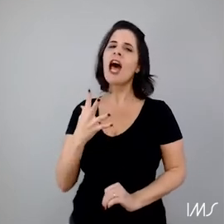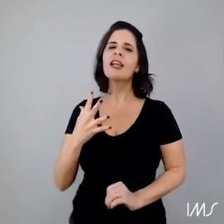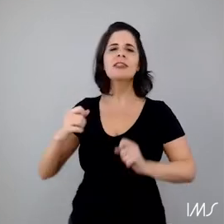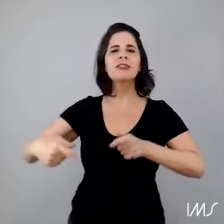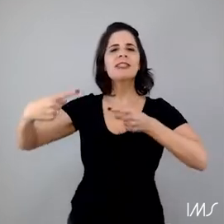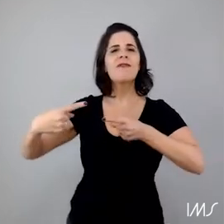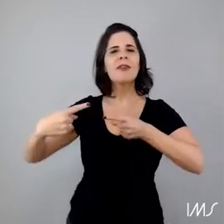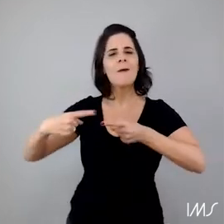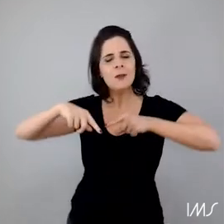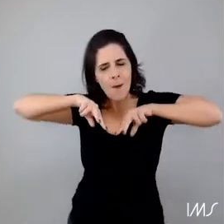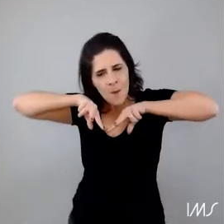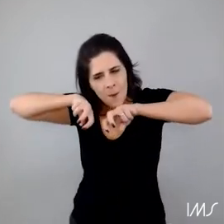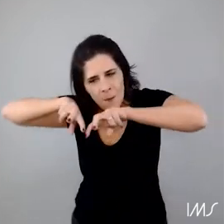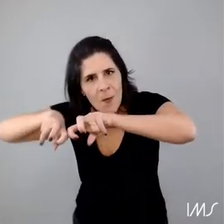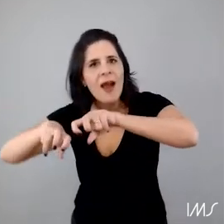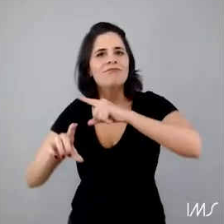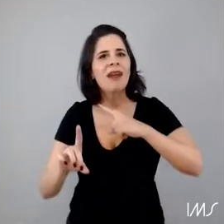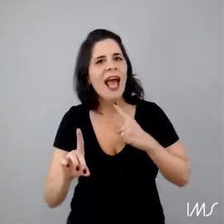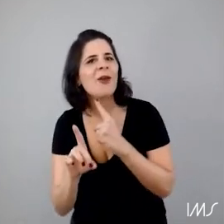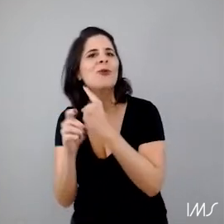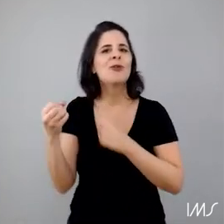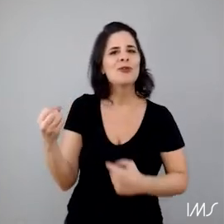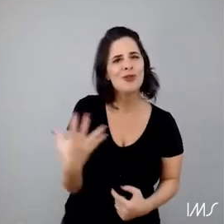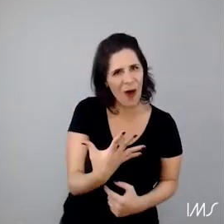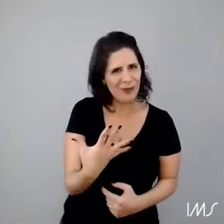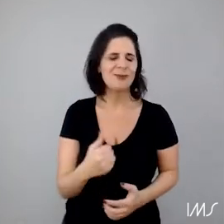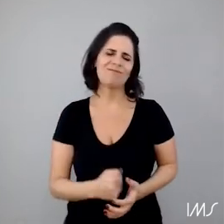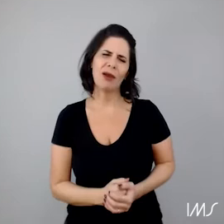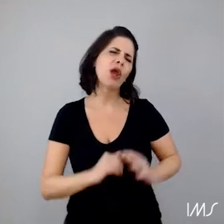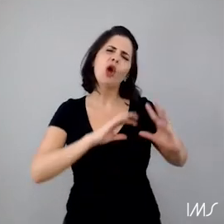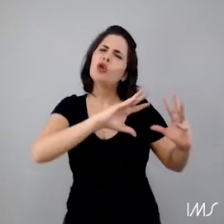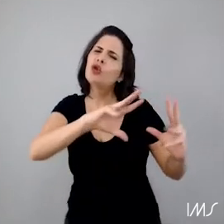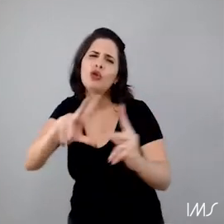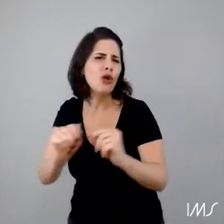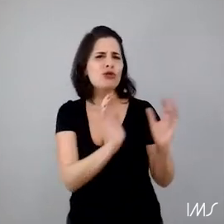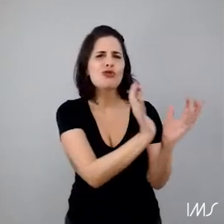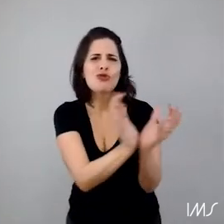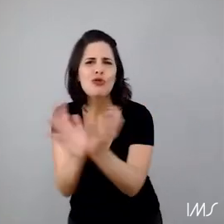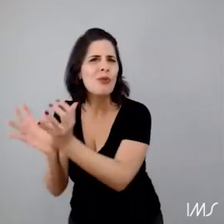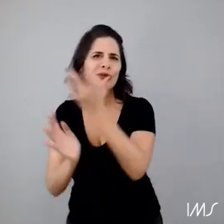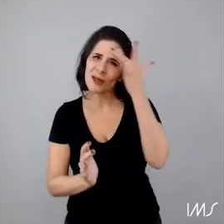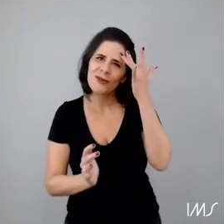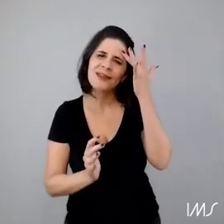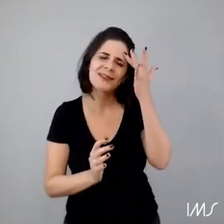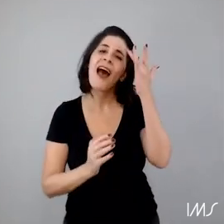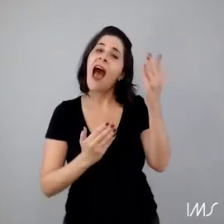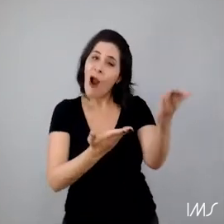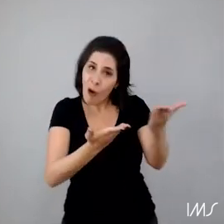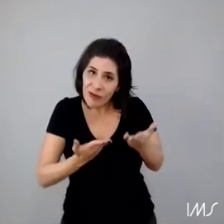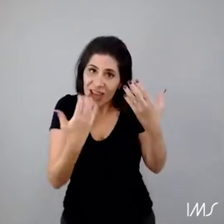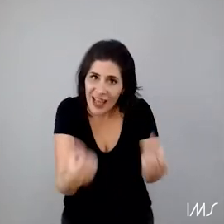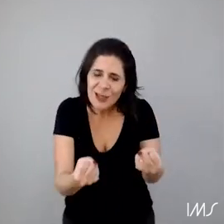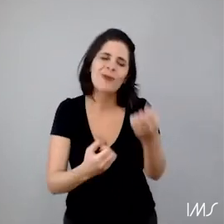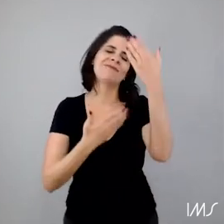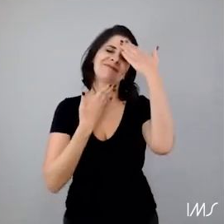suas reflexões sobre seu encontro com a Estefânia. A todos e todas, muito obrigada por aceitarem o nosso convite. Bom,